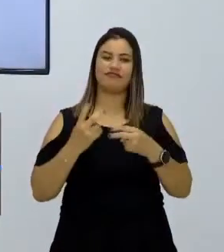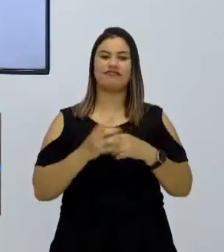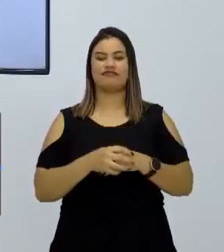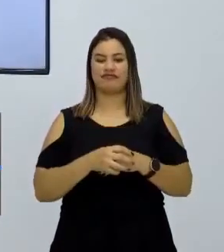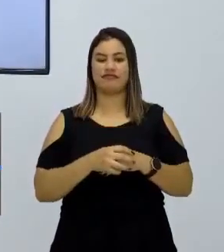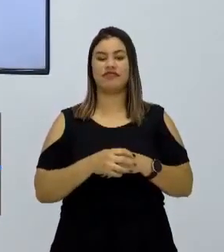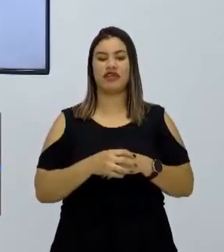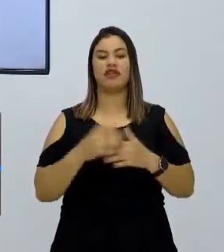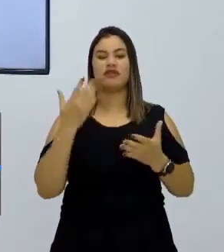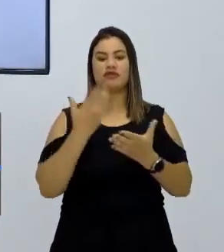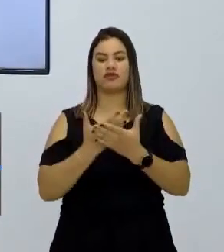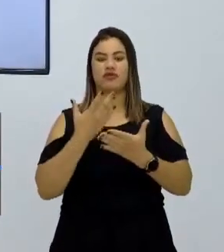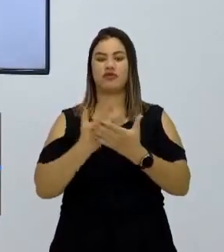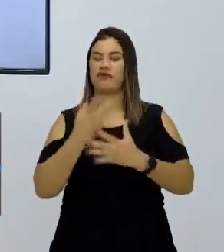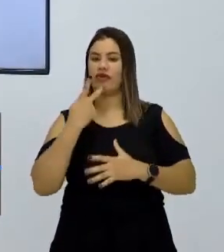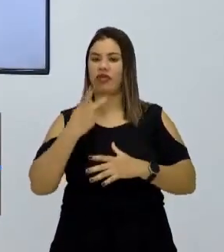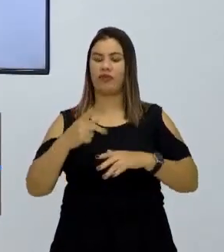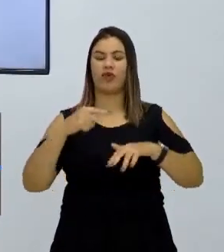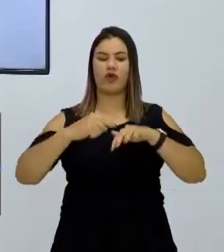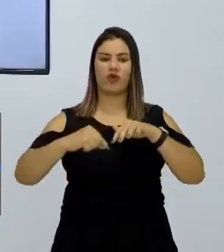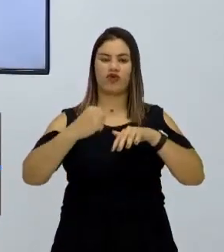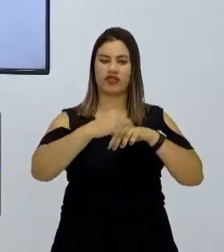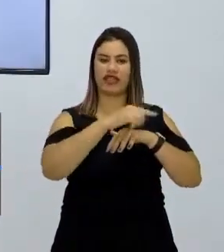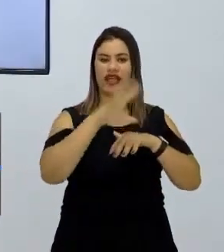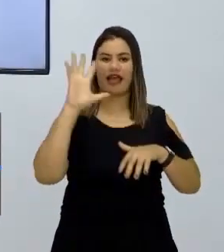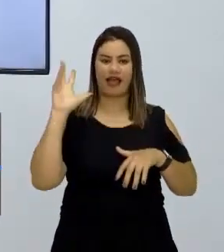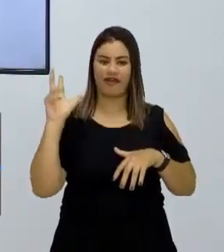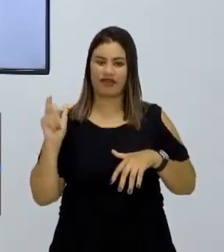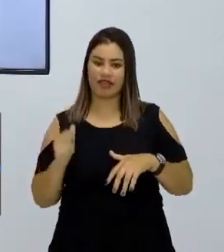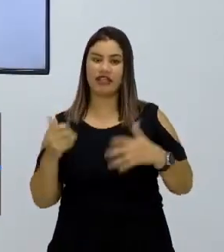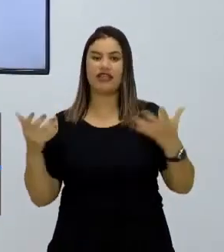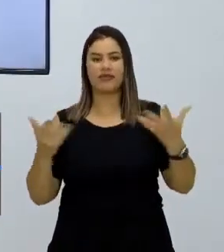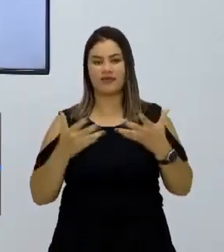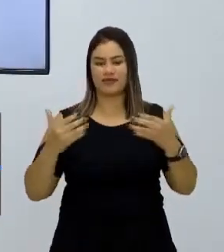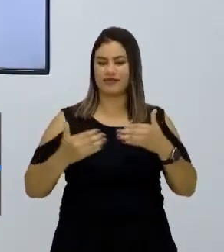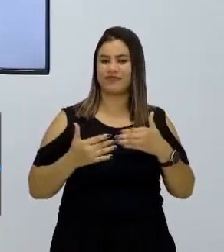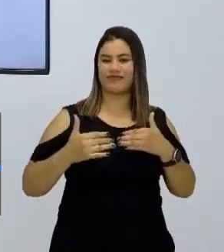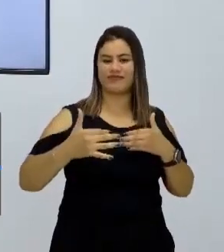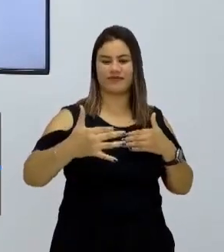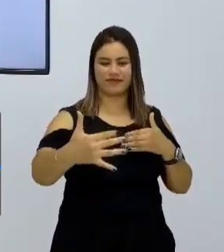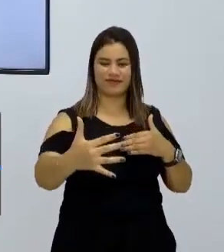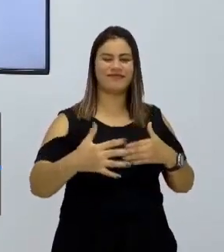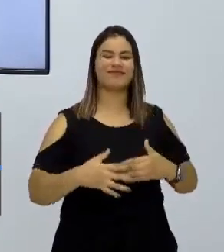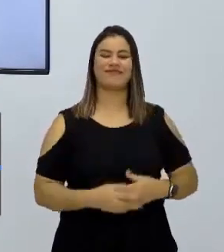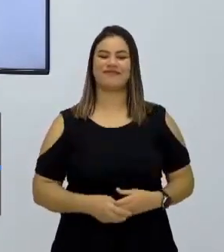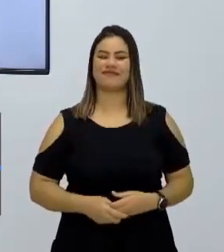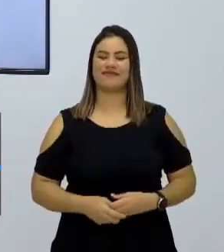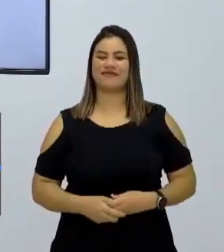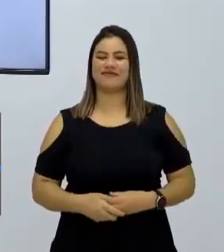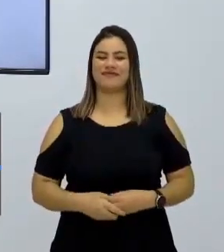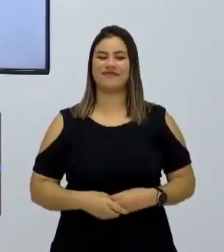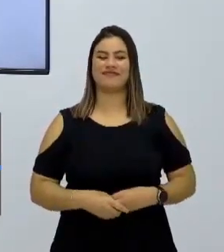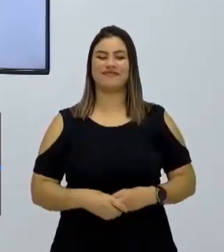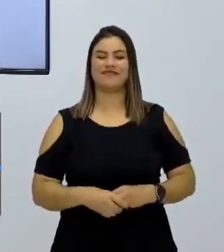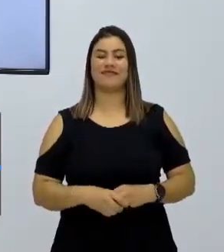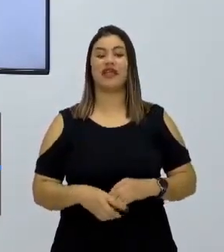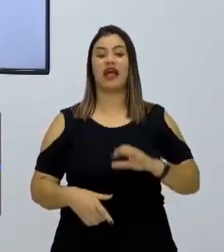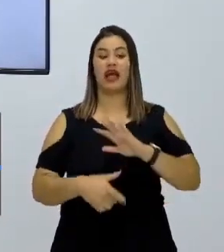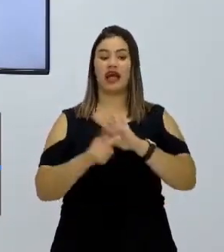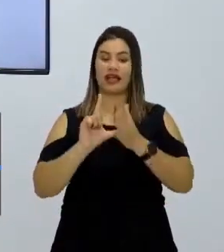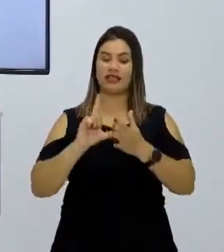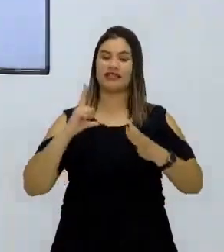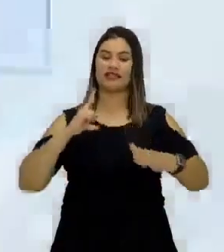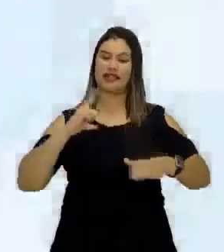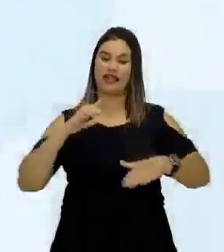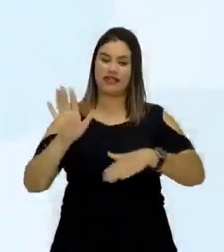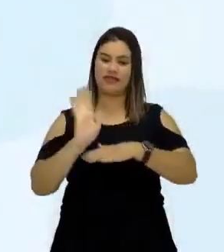aulas falando sobre o continente africano, então vamos dar sequência até o fim desse bimestre. Antes, nós vamos passar